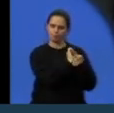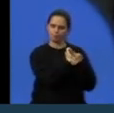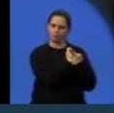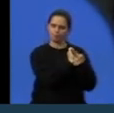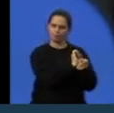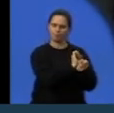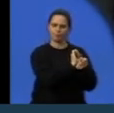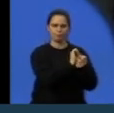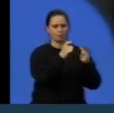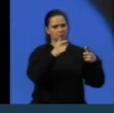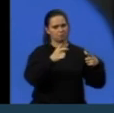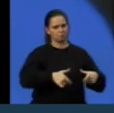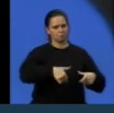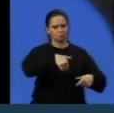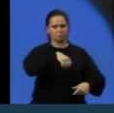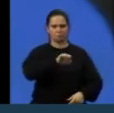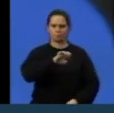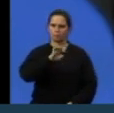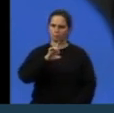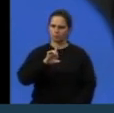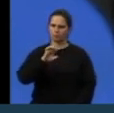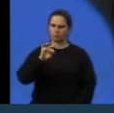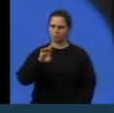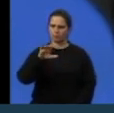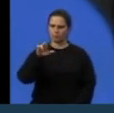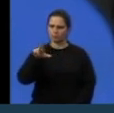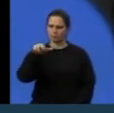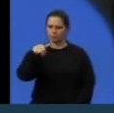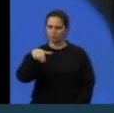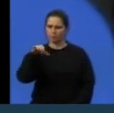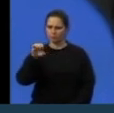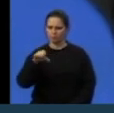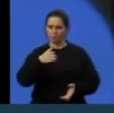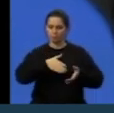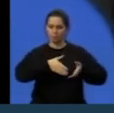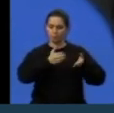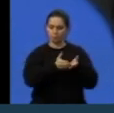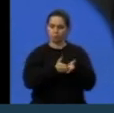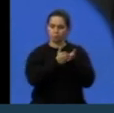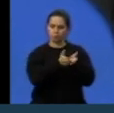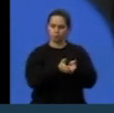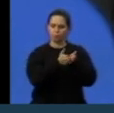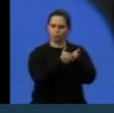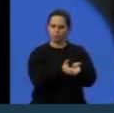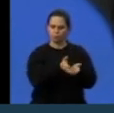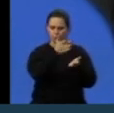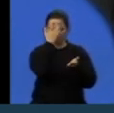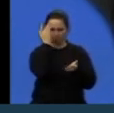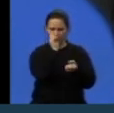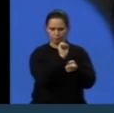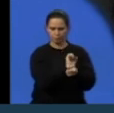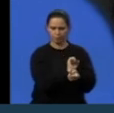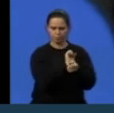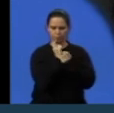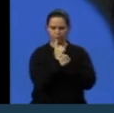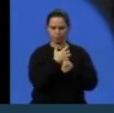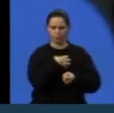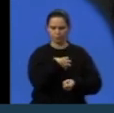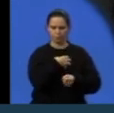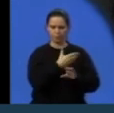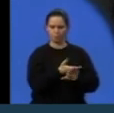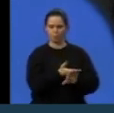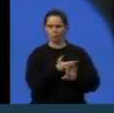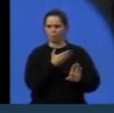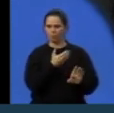no Mediterrâneo, no Atlântico, os escravos, pela sua própria condição de exclusão, de